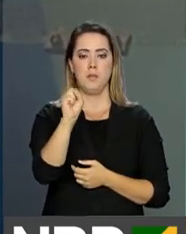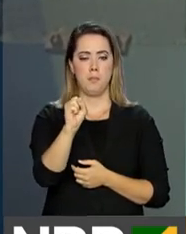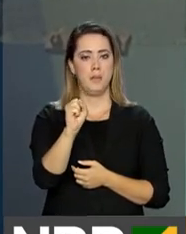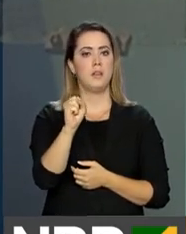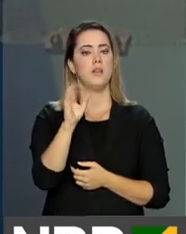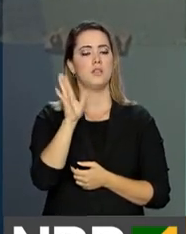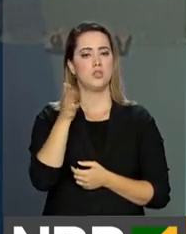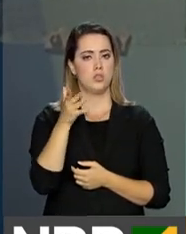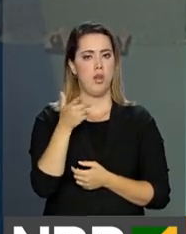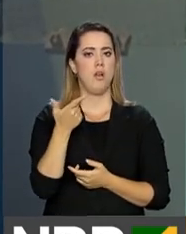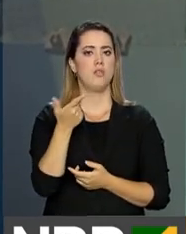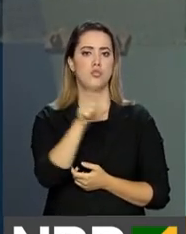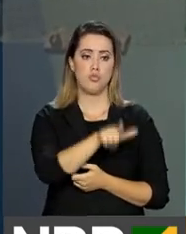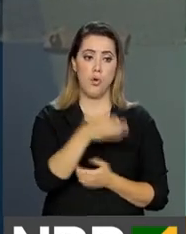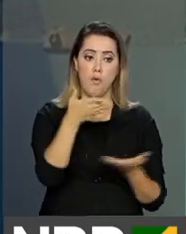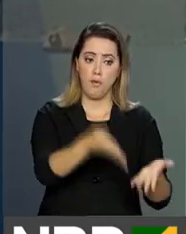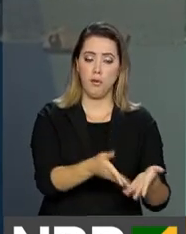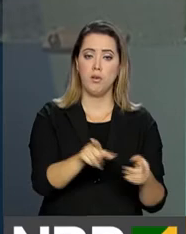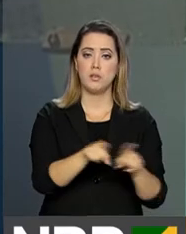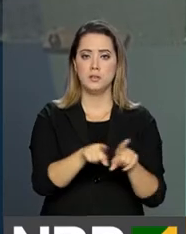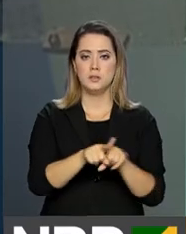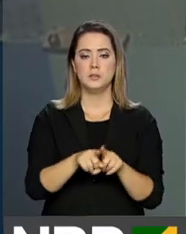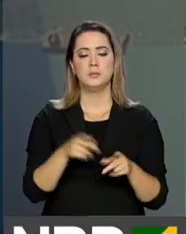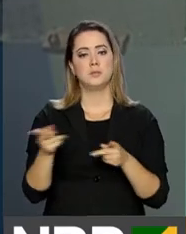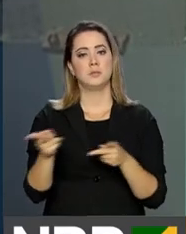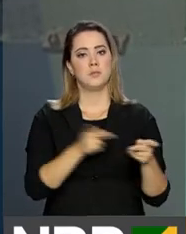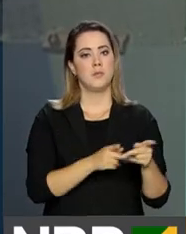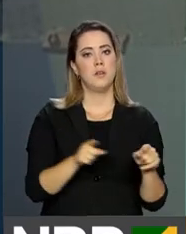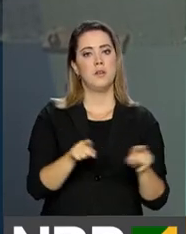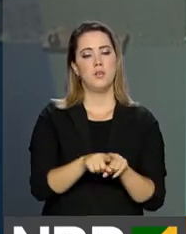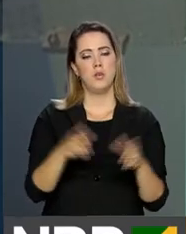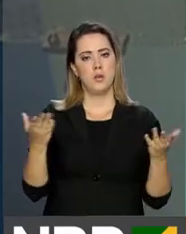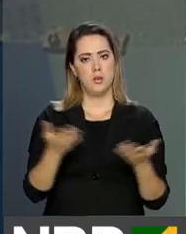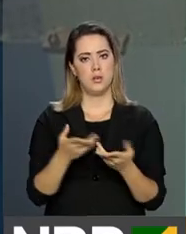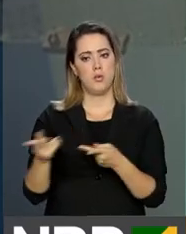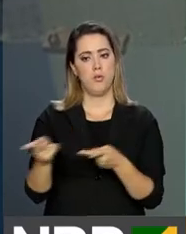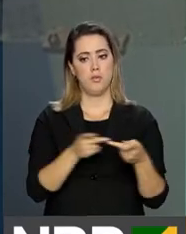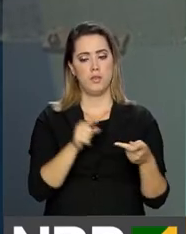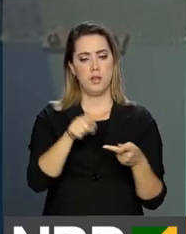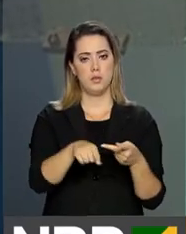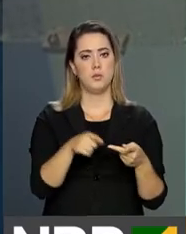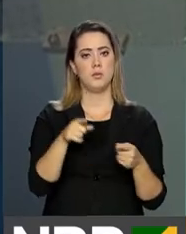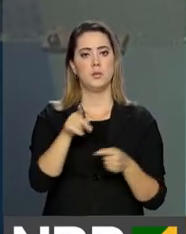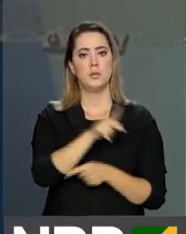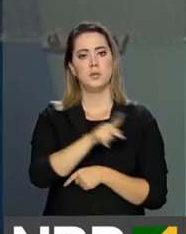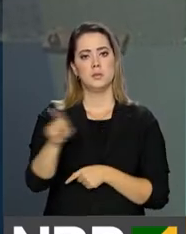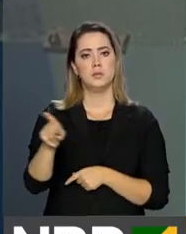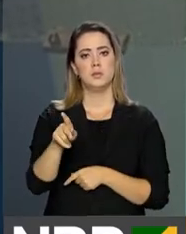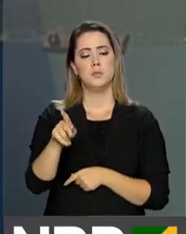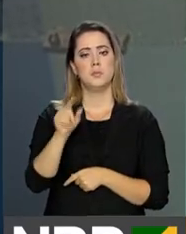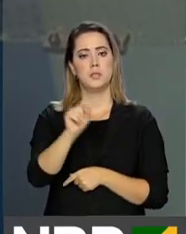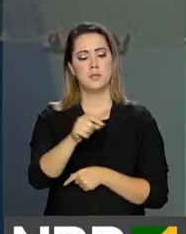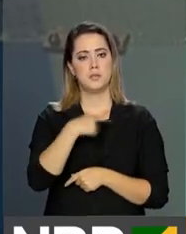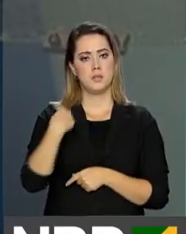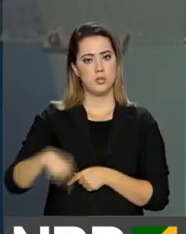novamente, também numa visita de Estado convidado pelo presidente Xi Jinping em Pequim e depois em